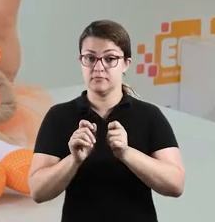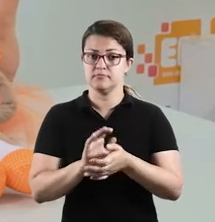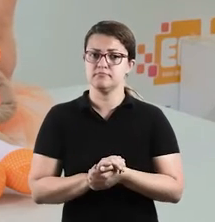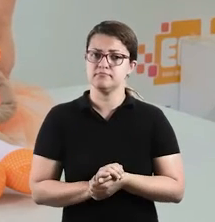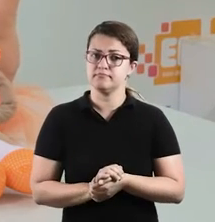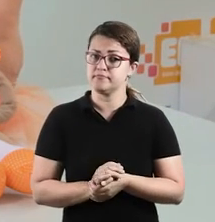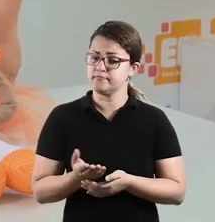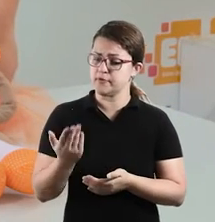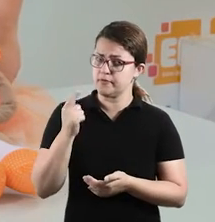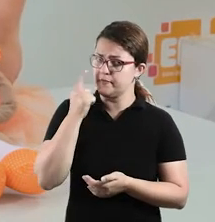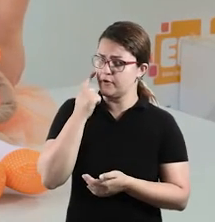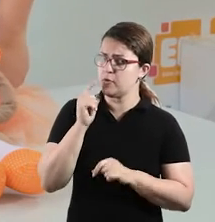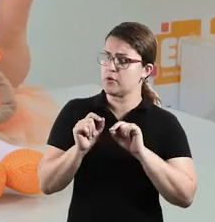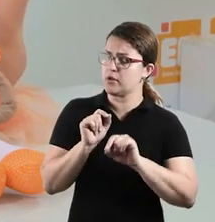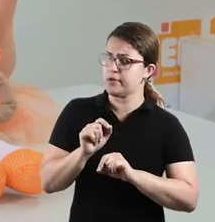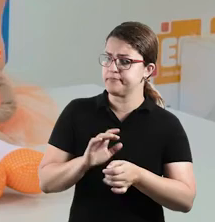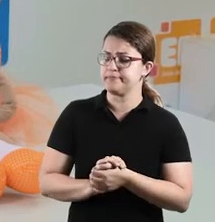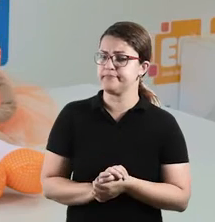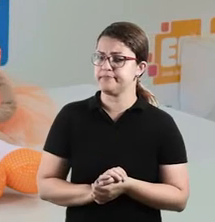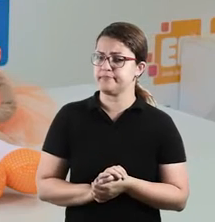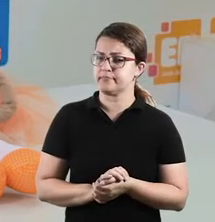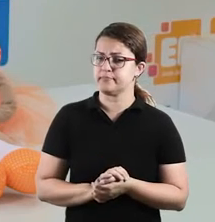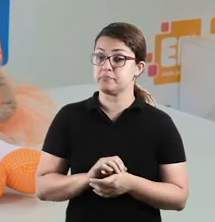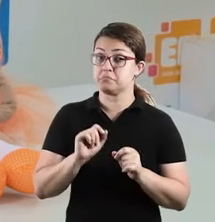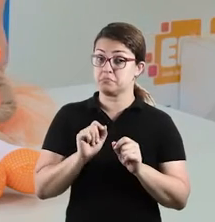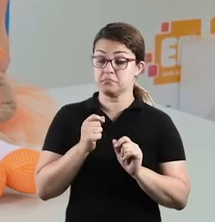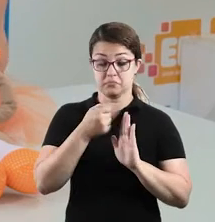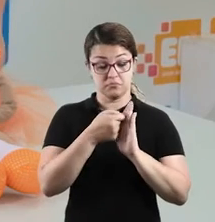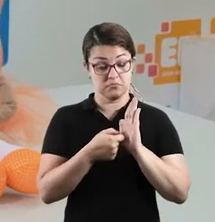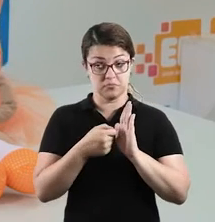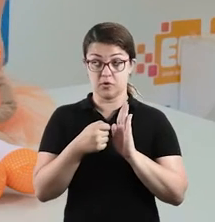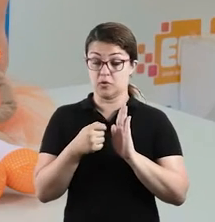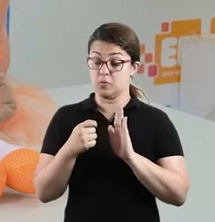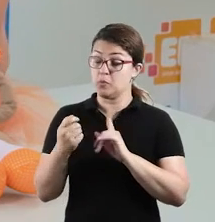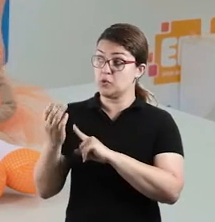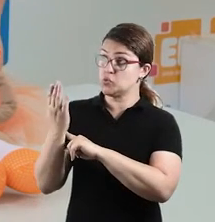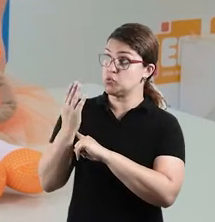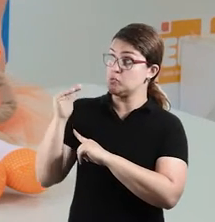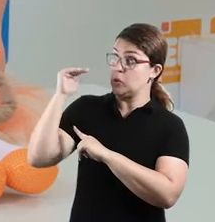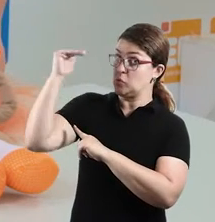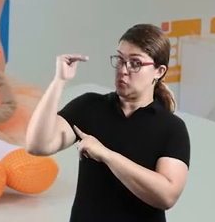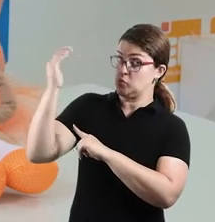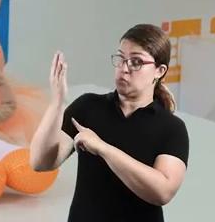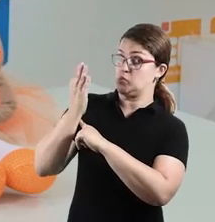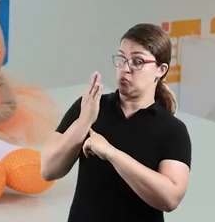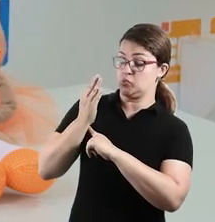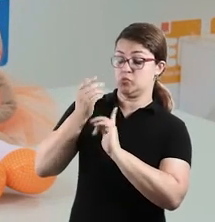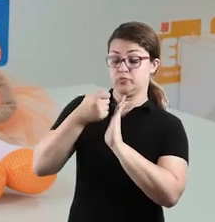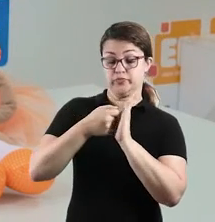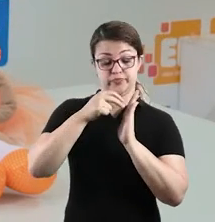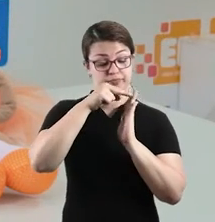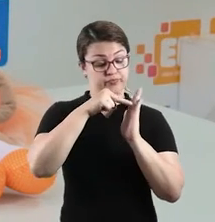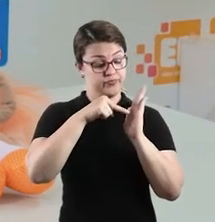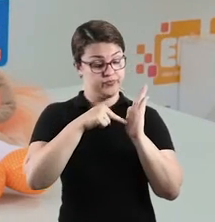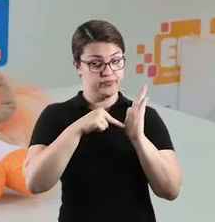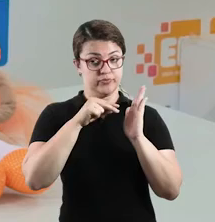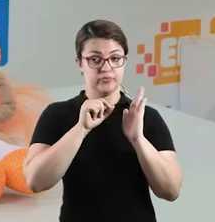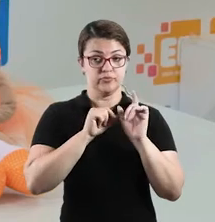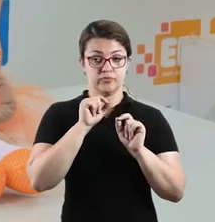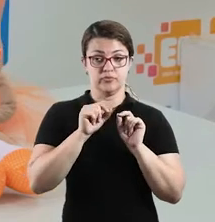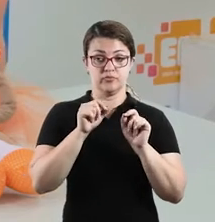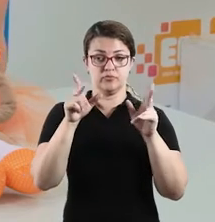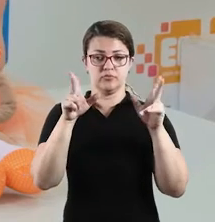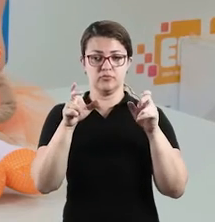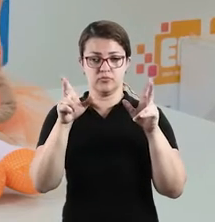Vamos ver o que vai ser dessa vez? Você vai fazer uma leitura com a ajuda de um adulto aí na sua casa, sobre o Jornal